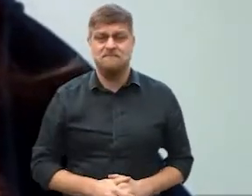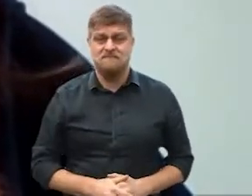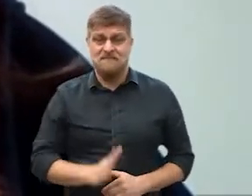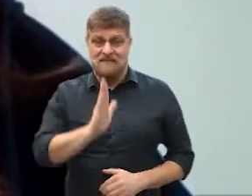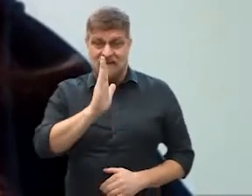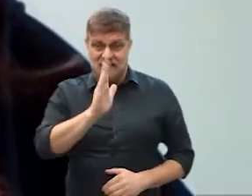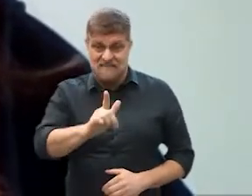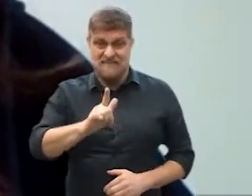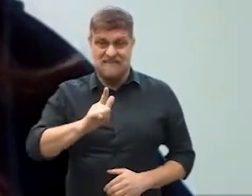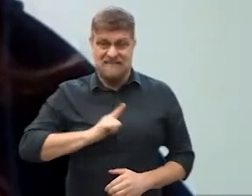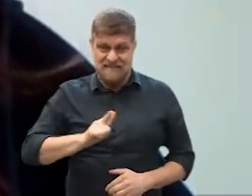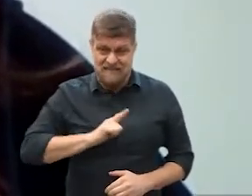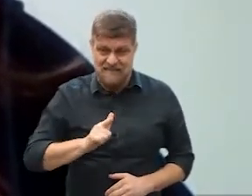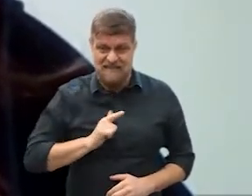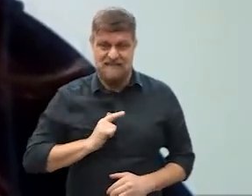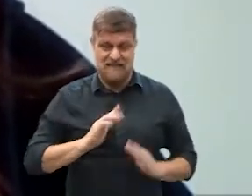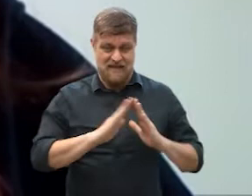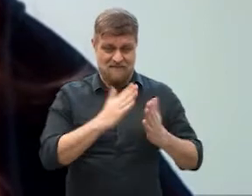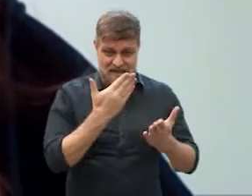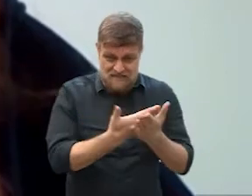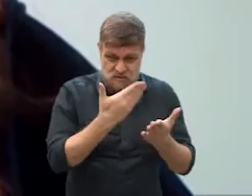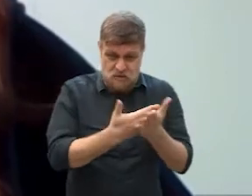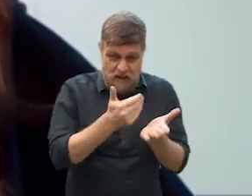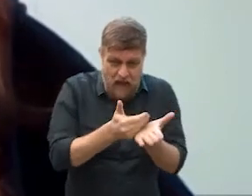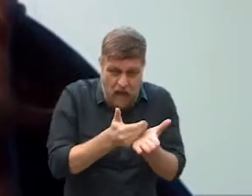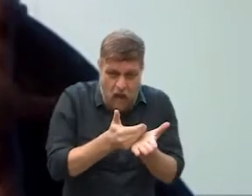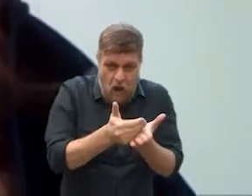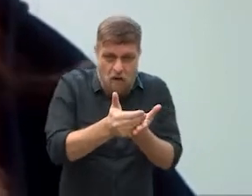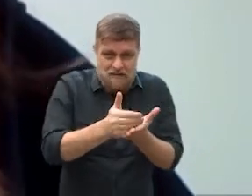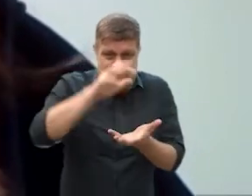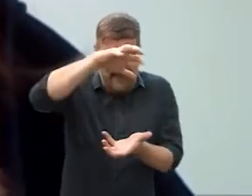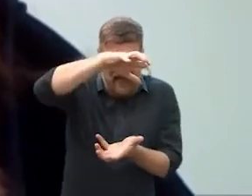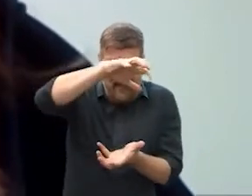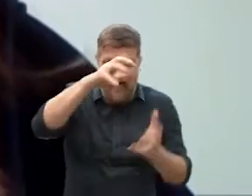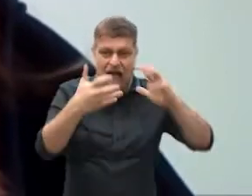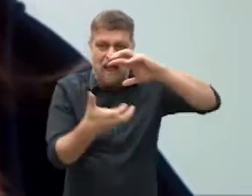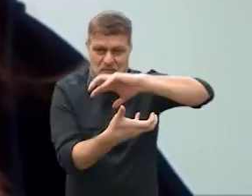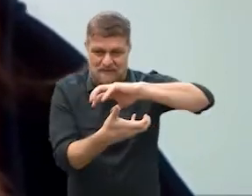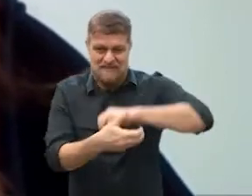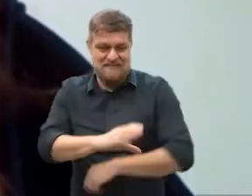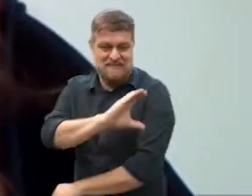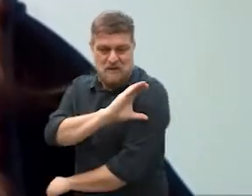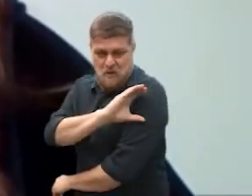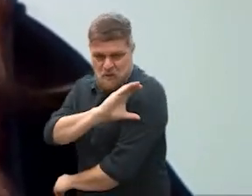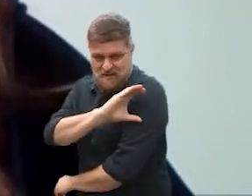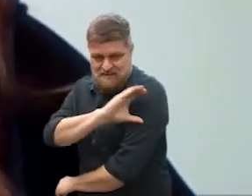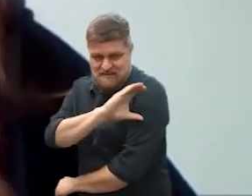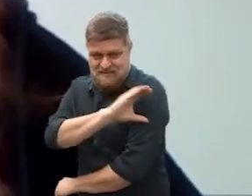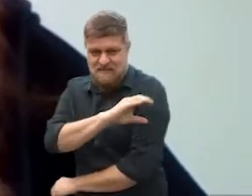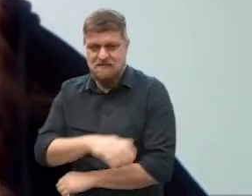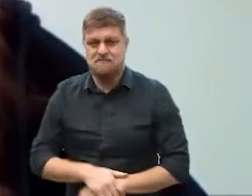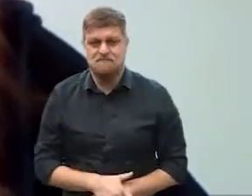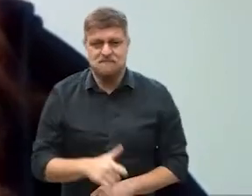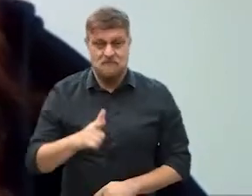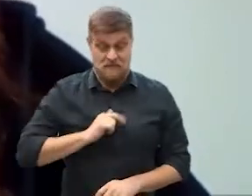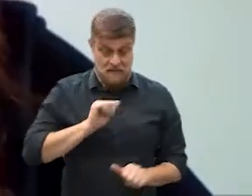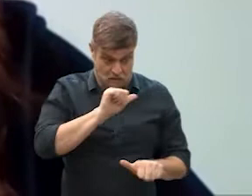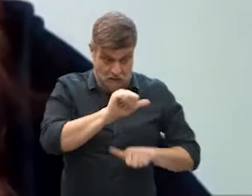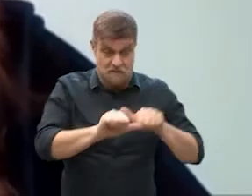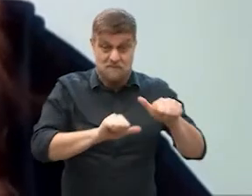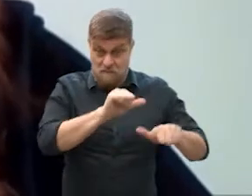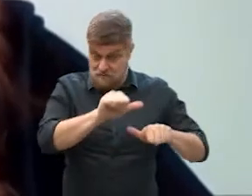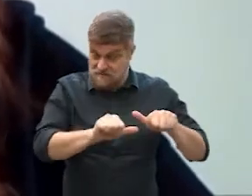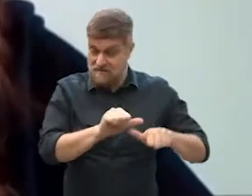teria que já ter várias escolas já começaram a implementar a reforma do ensino médio, houveram grandes